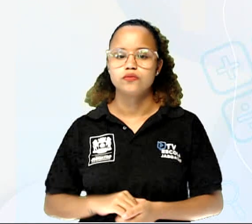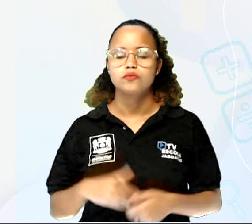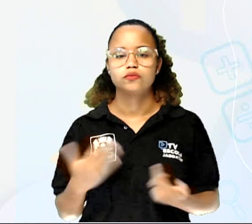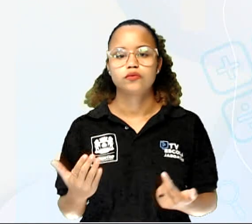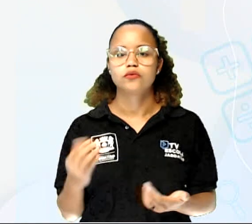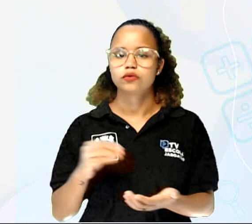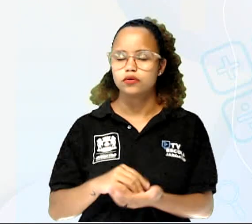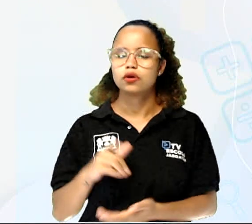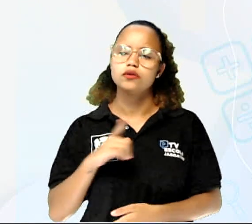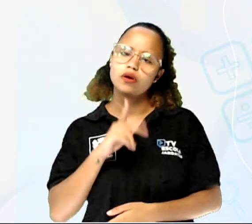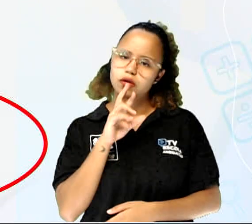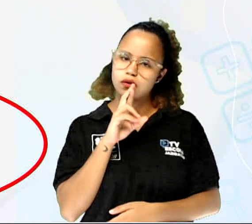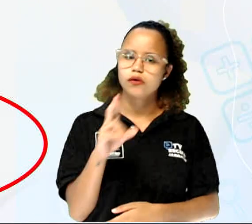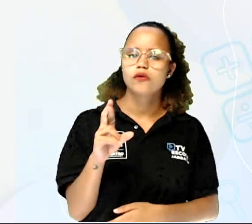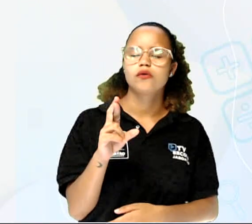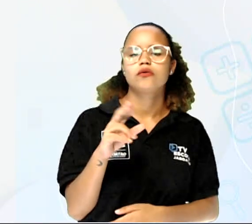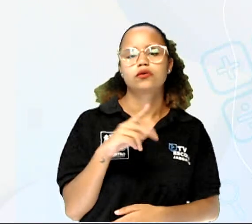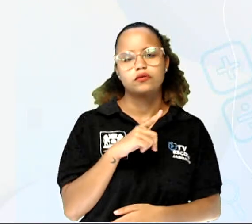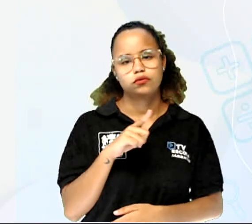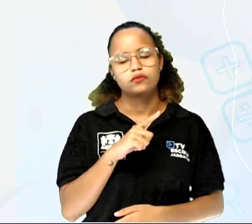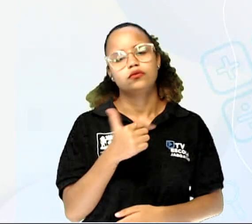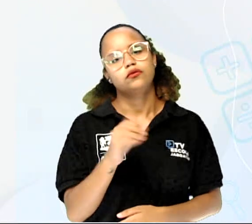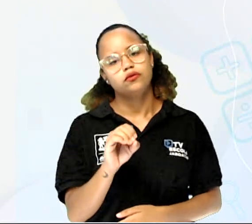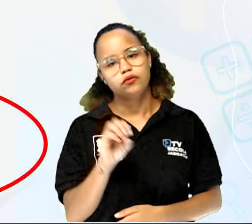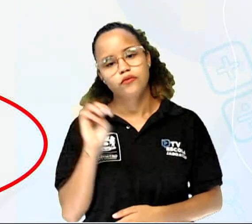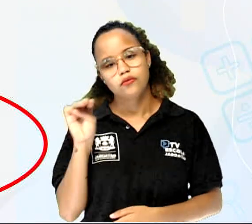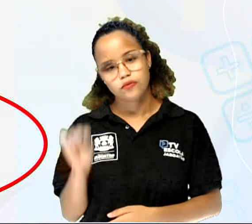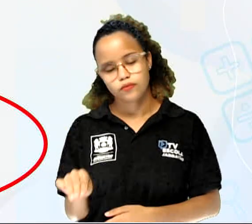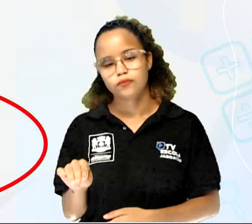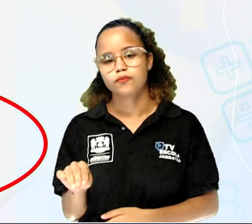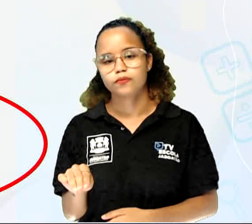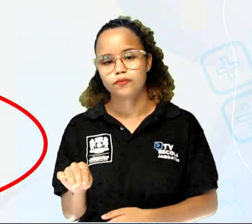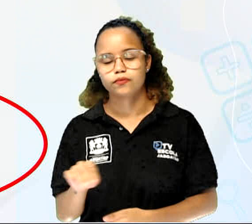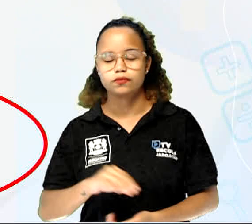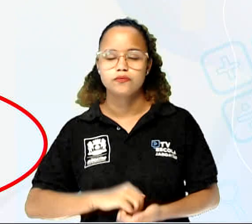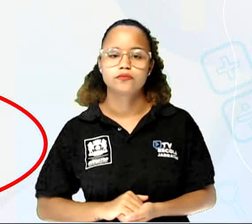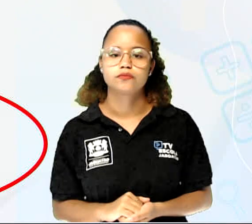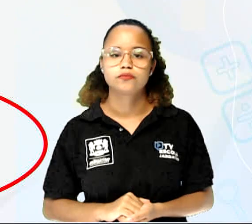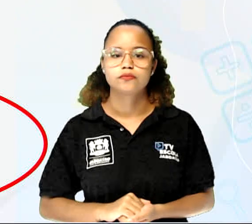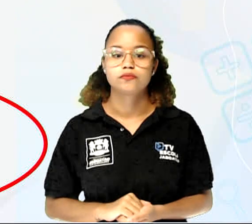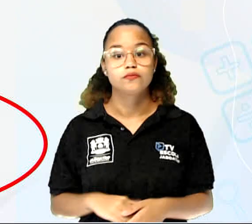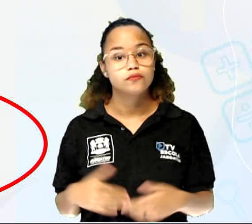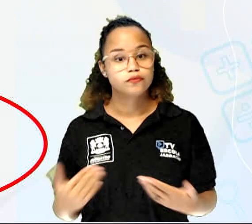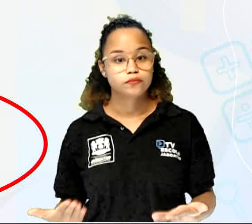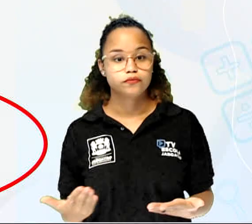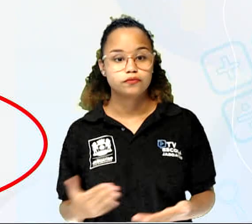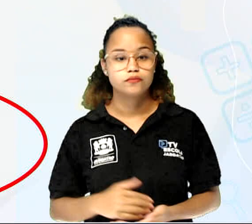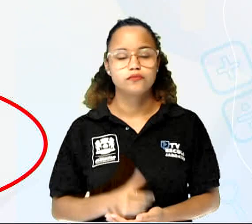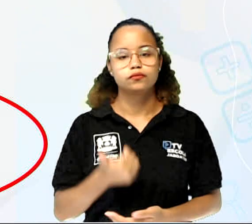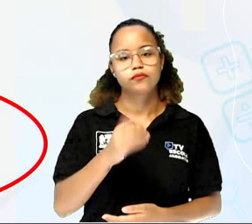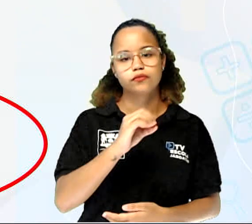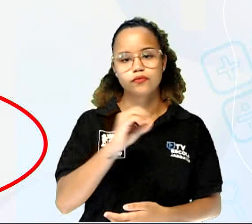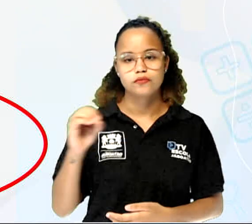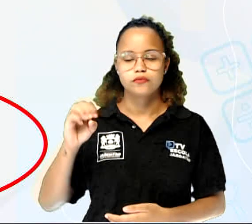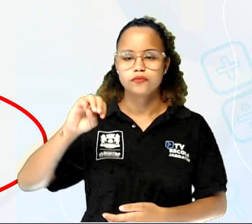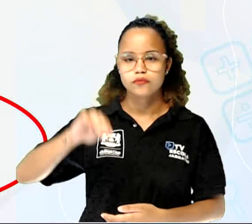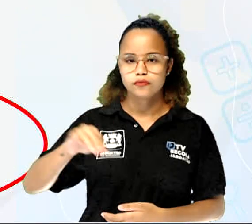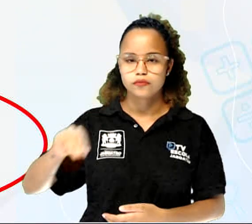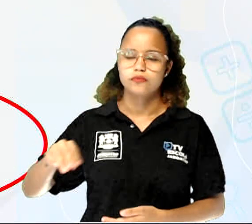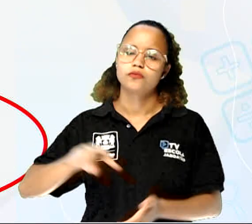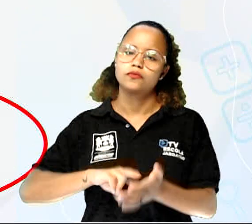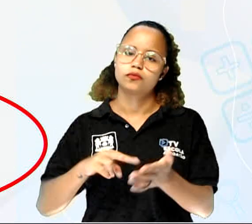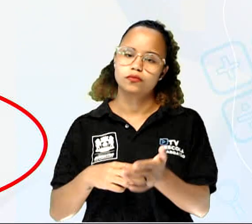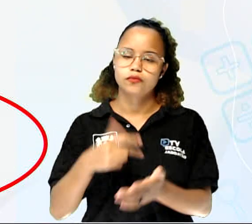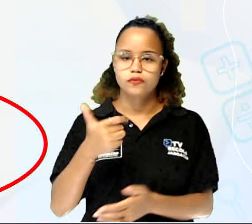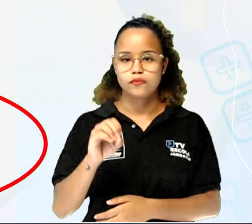e eu vou ter o resultado. Eu tenho 10 metros. Então, 10.000 milímetros é igual